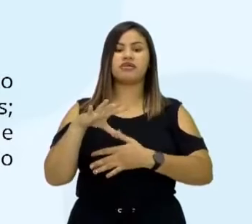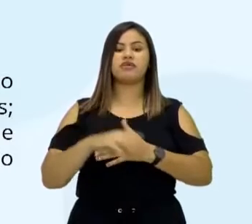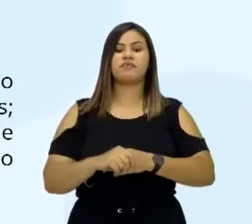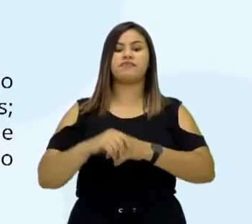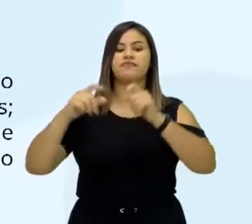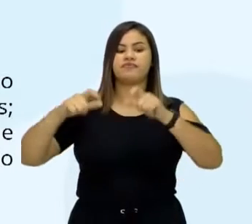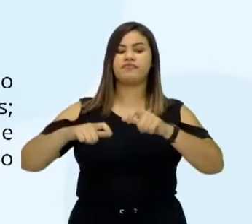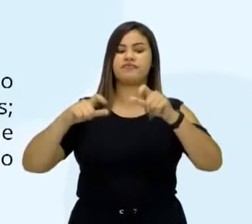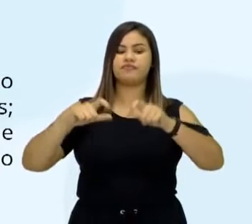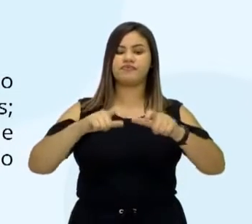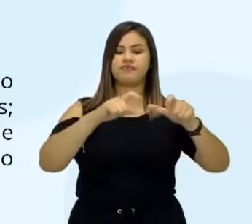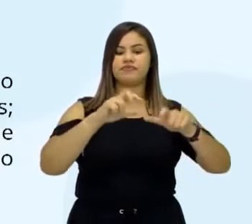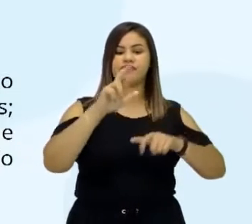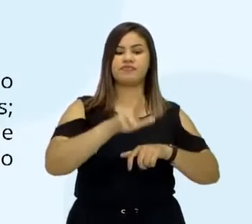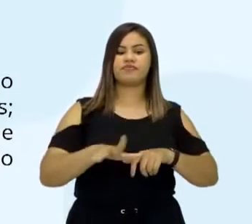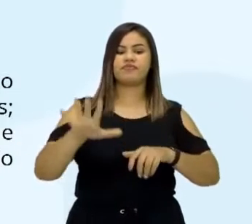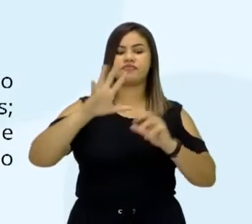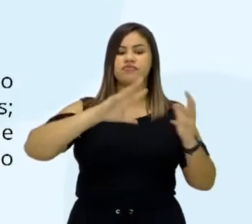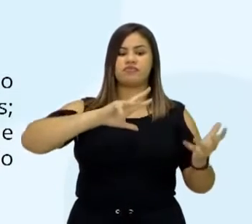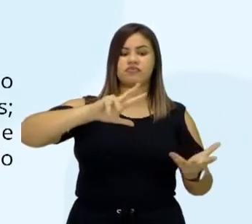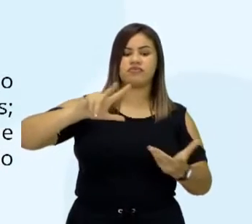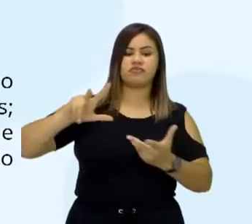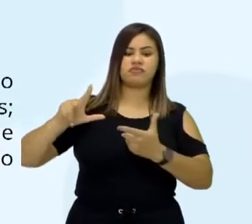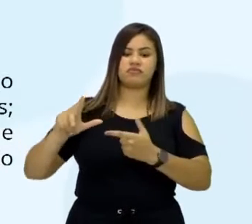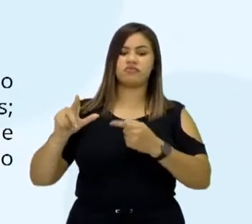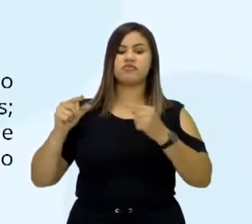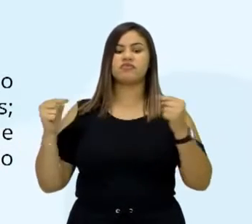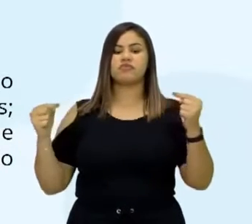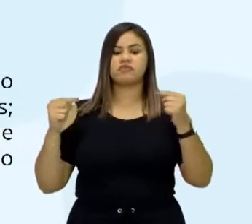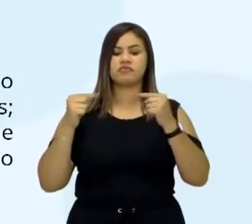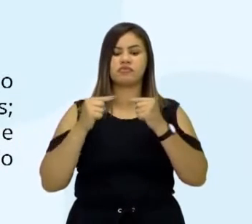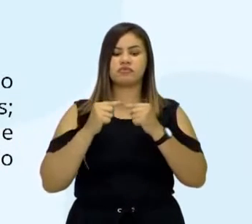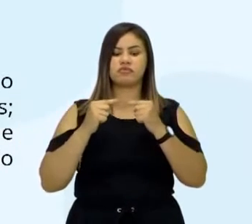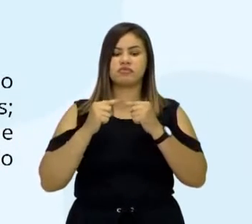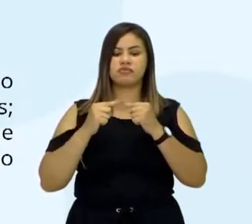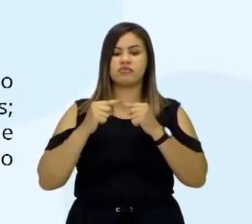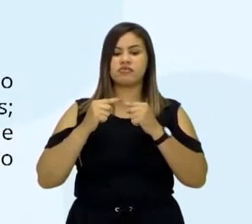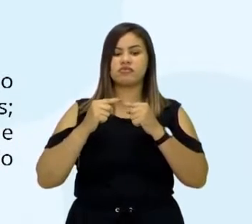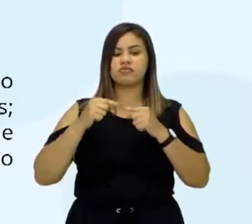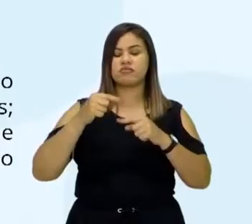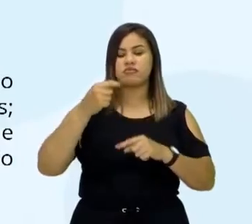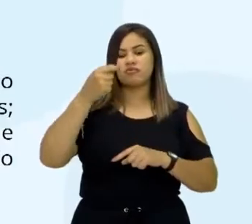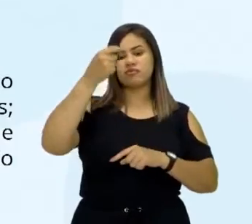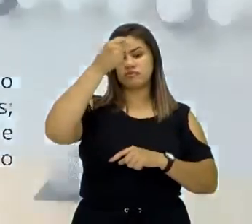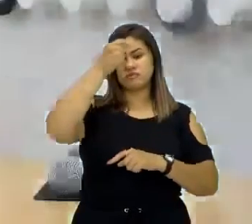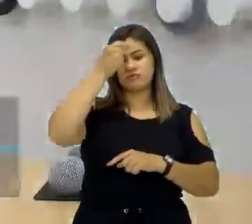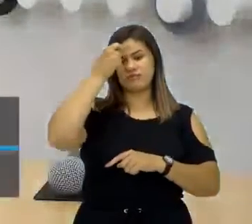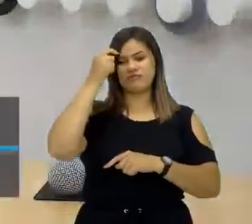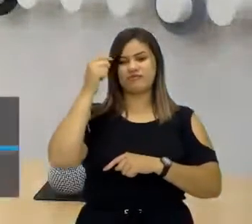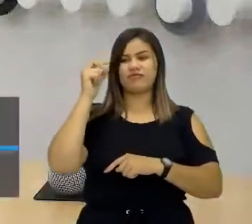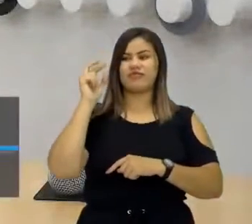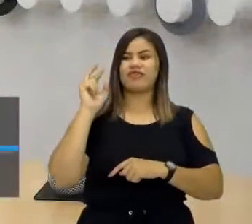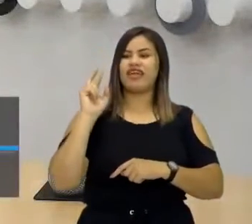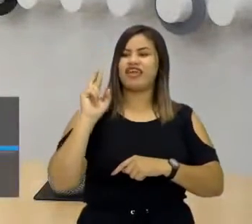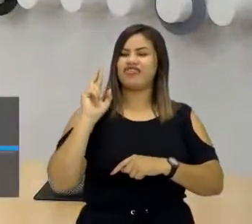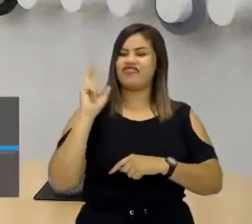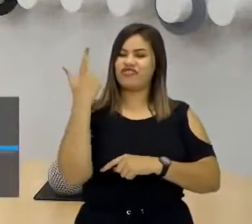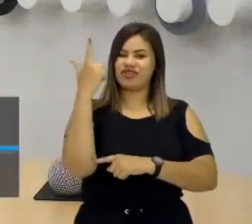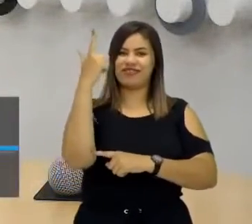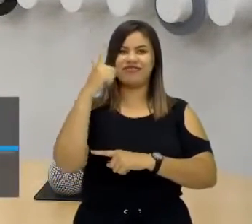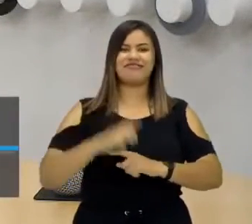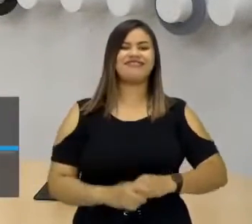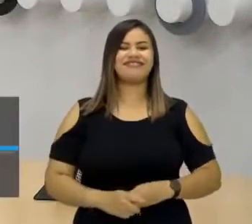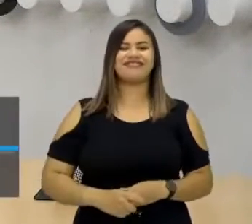local, regional e global, e as relações entre os princípios do raciocínio geográfico. E agora com